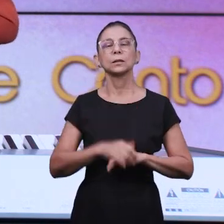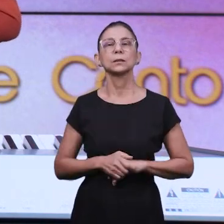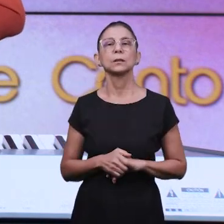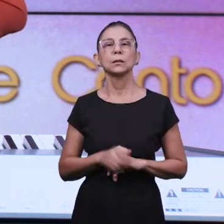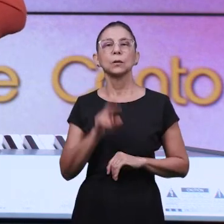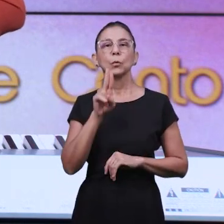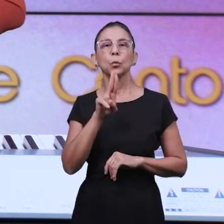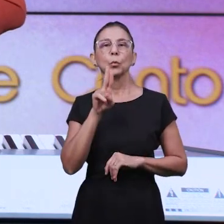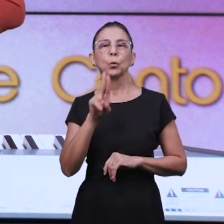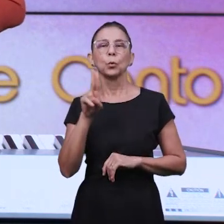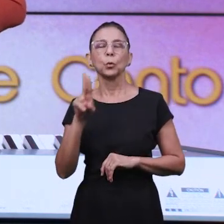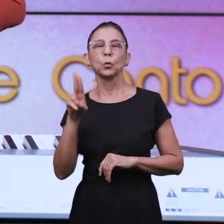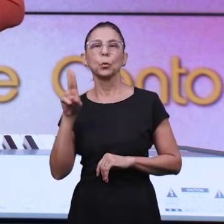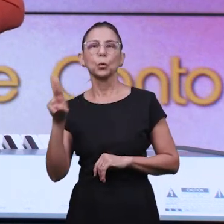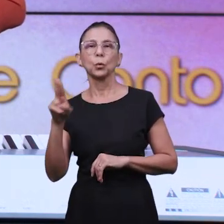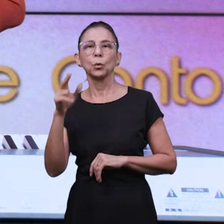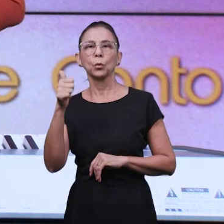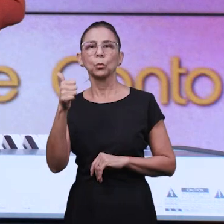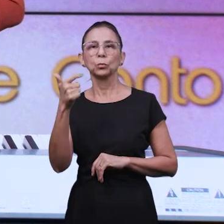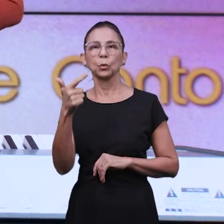Inspirou.